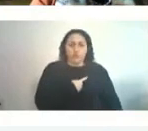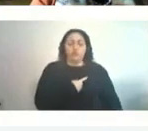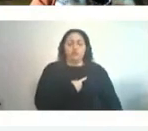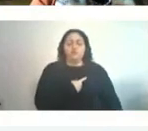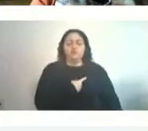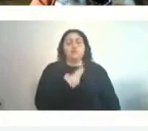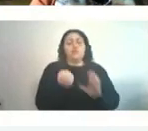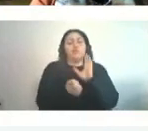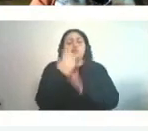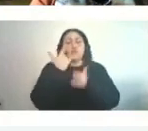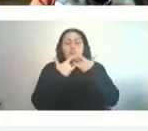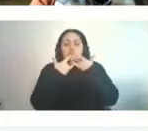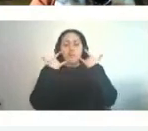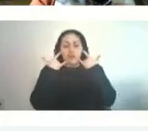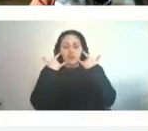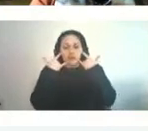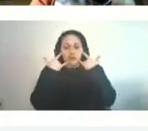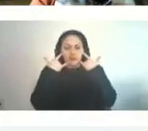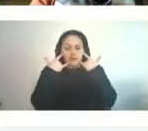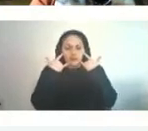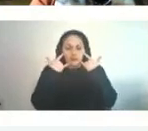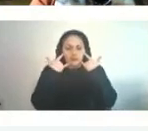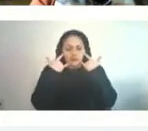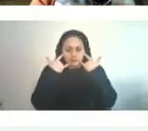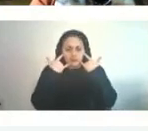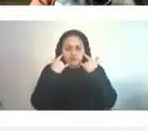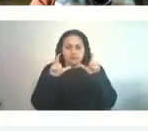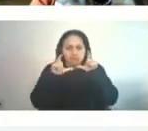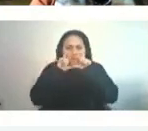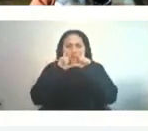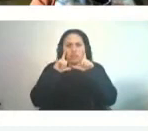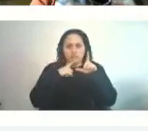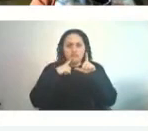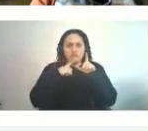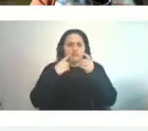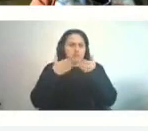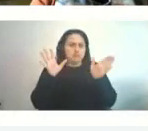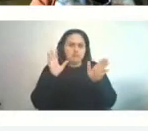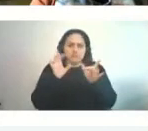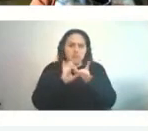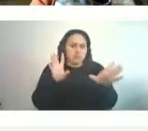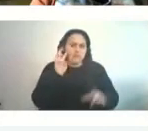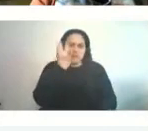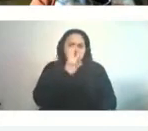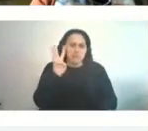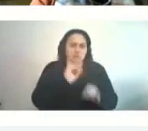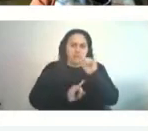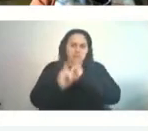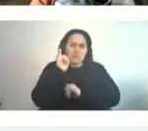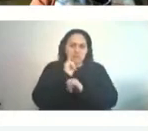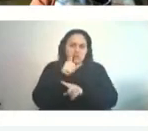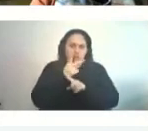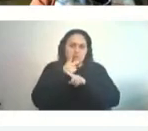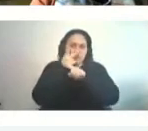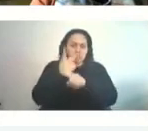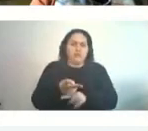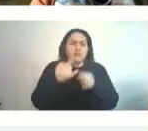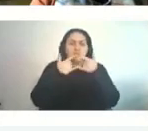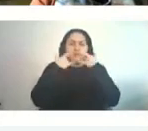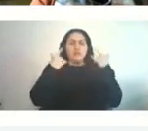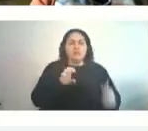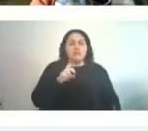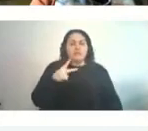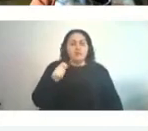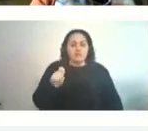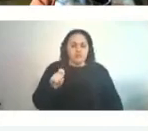uma máscara que é toda feita. Essa máscara está, inclusive, disponível na internet. Se procurem como Máscara EPA, tem no YouTube o